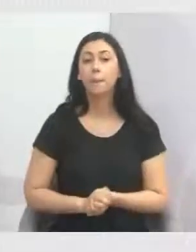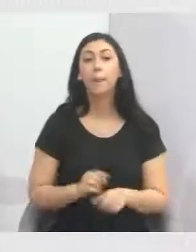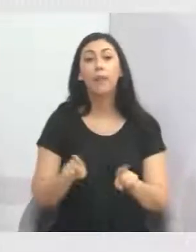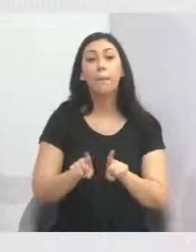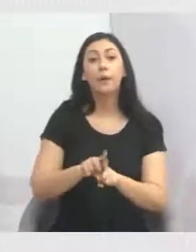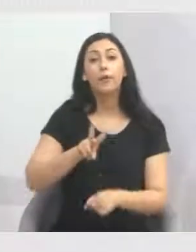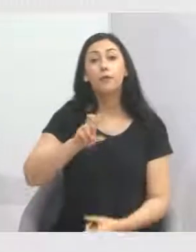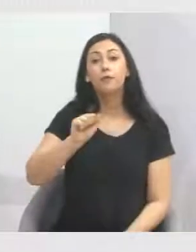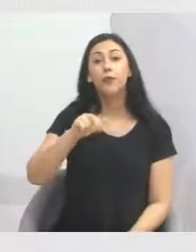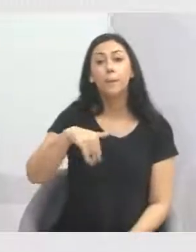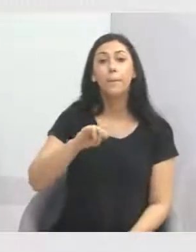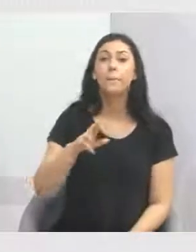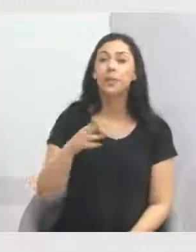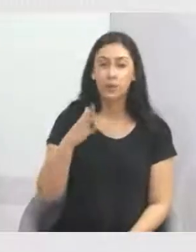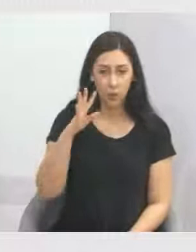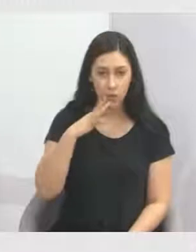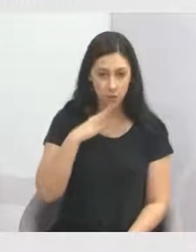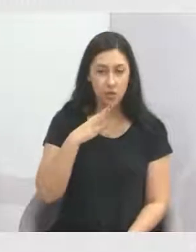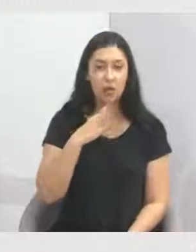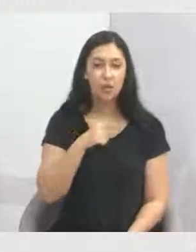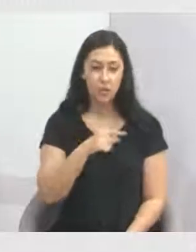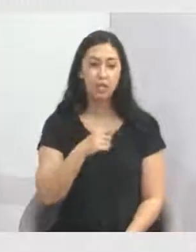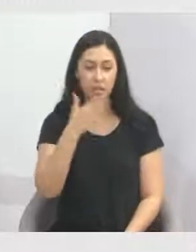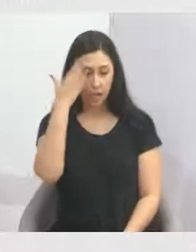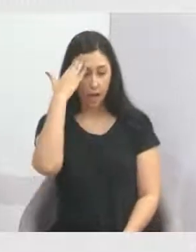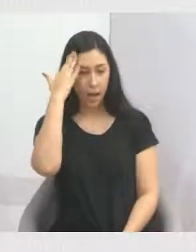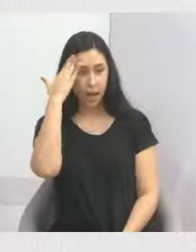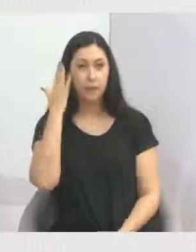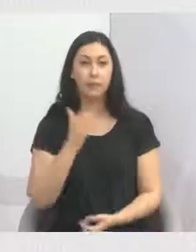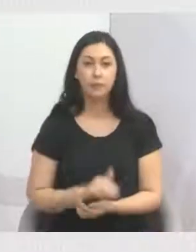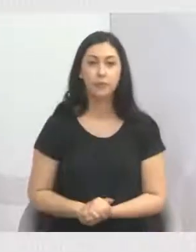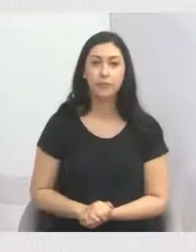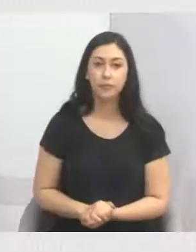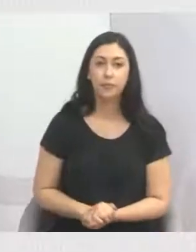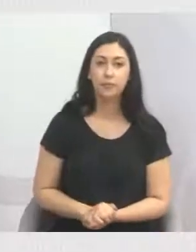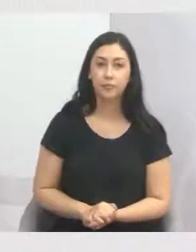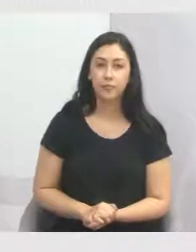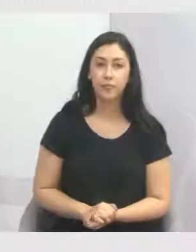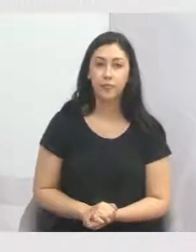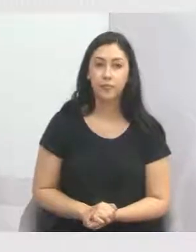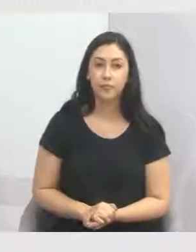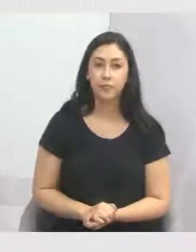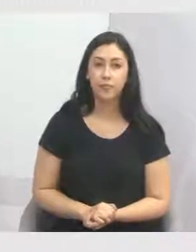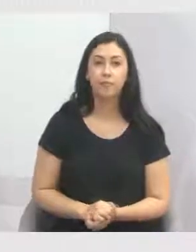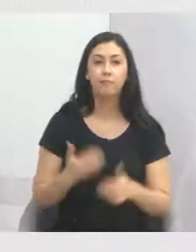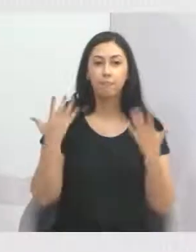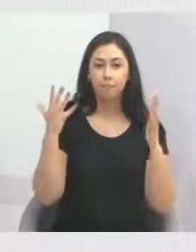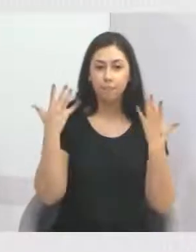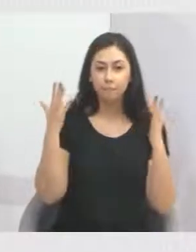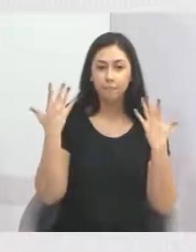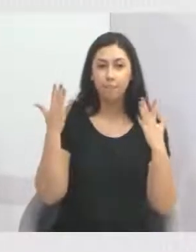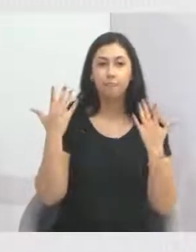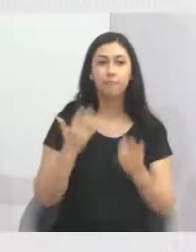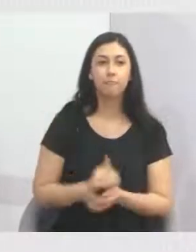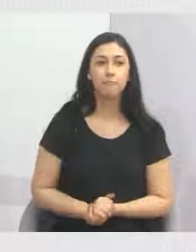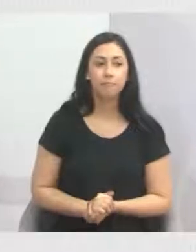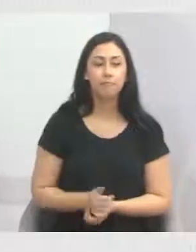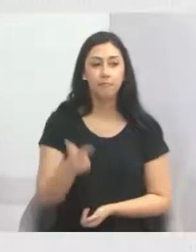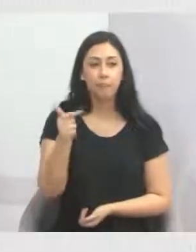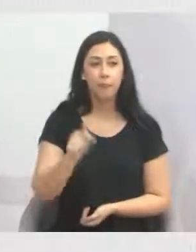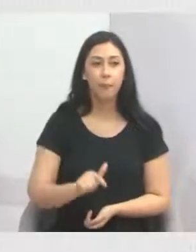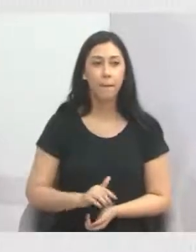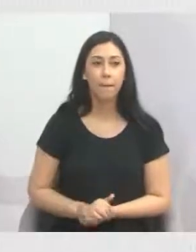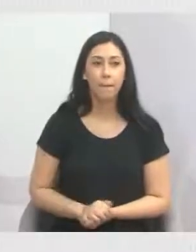do que eu estou falando. Acompanhou também lá no Meia Lua, né, Valmir? A trajetória desse menino aí. Parabéns, viu? Próxima